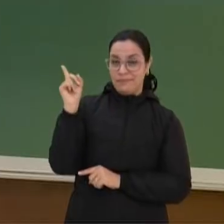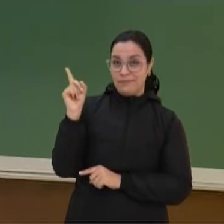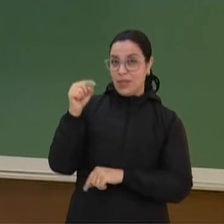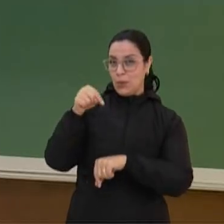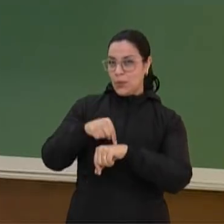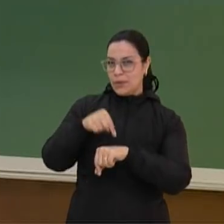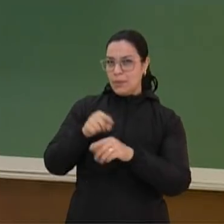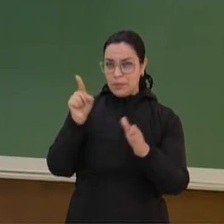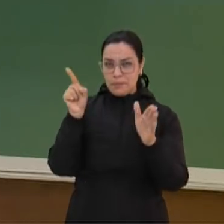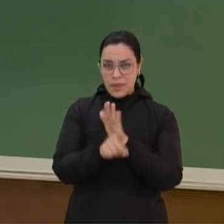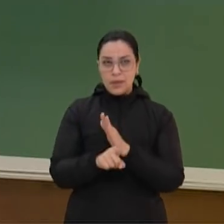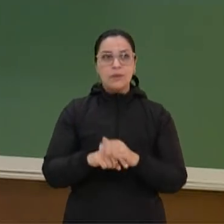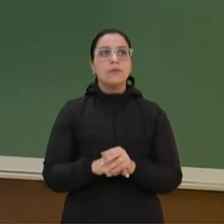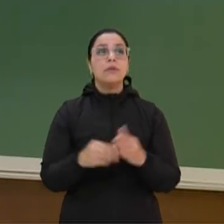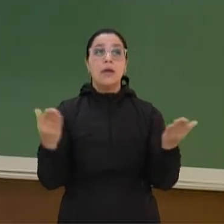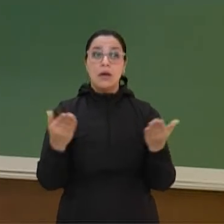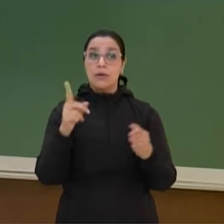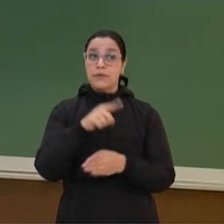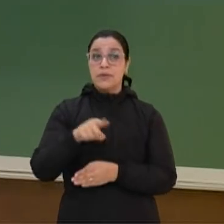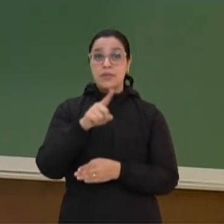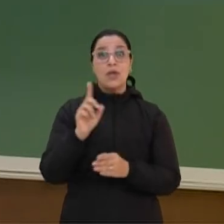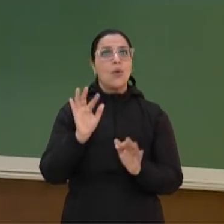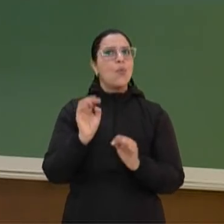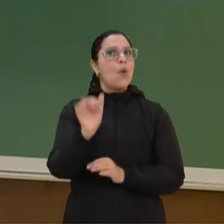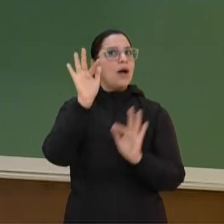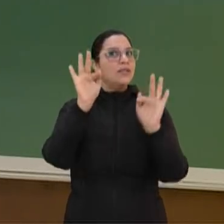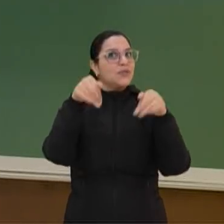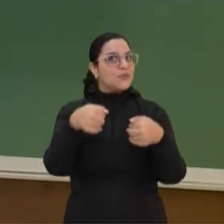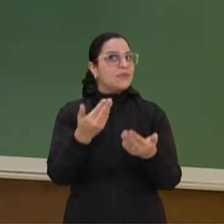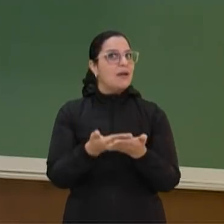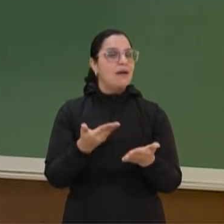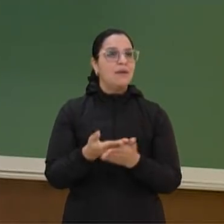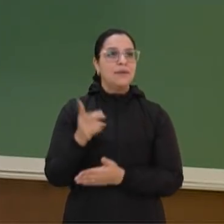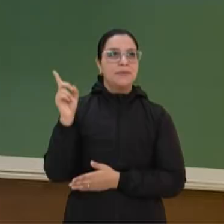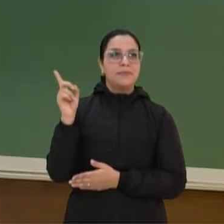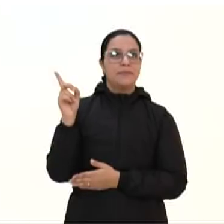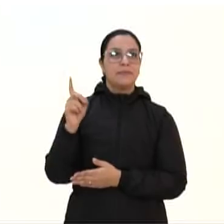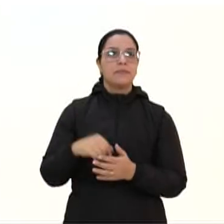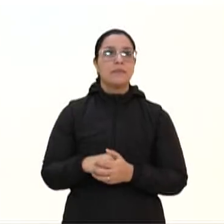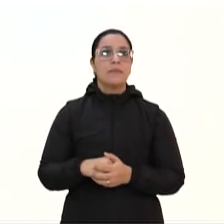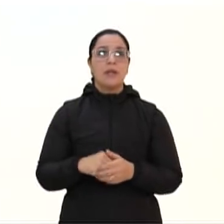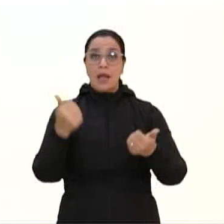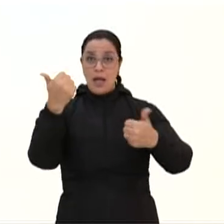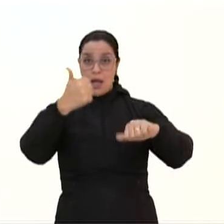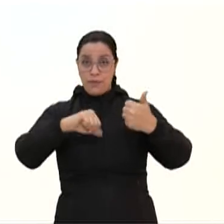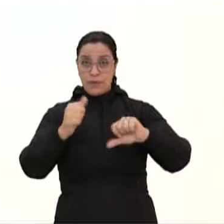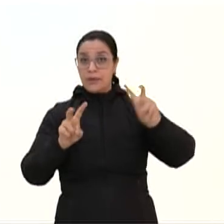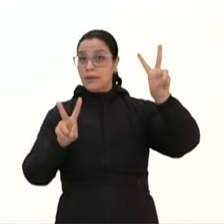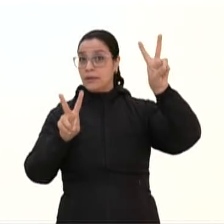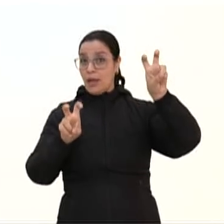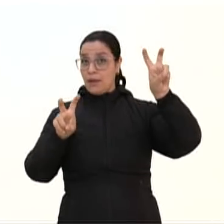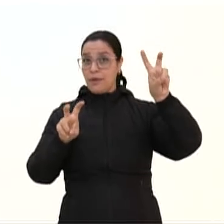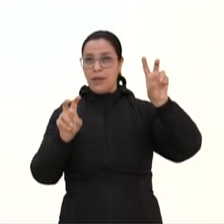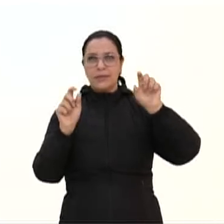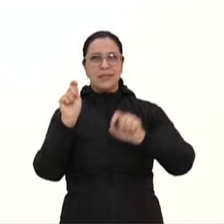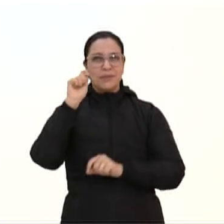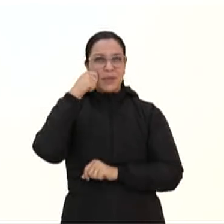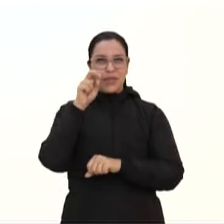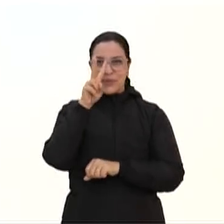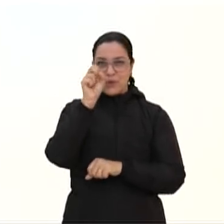com quanto, que, sem que, dado que, desde que, e continua as conjunções,